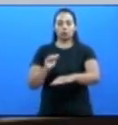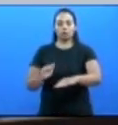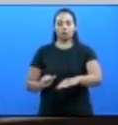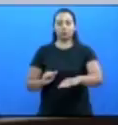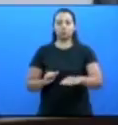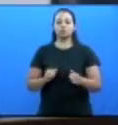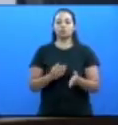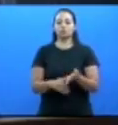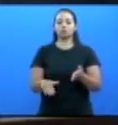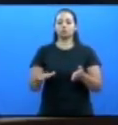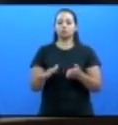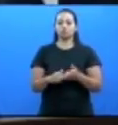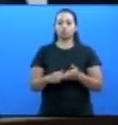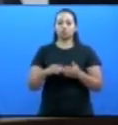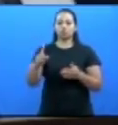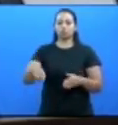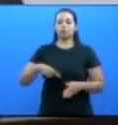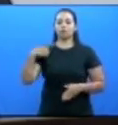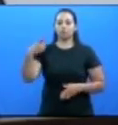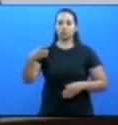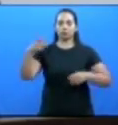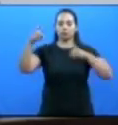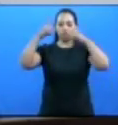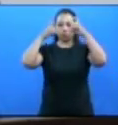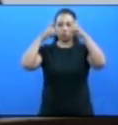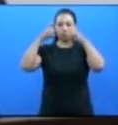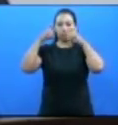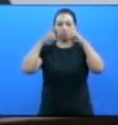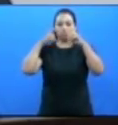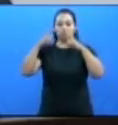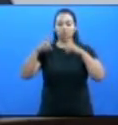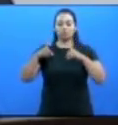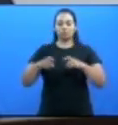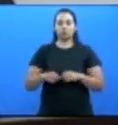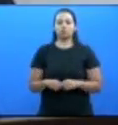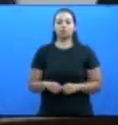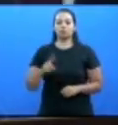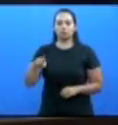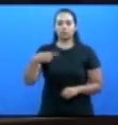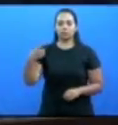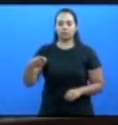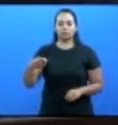todos para a audiência pública da saúde amanhã, dia